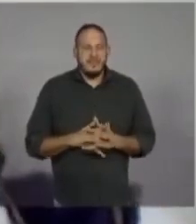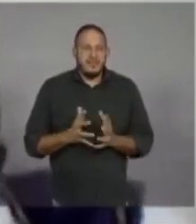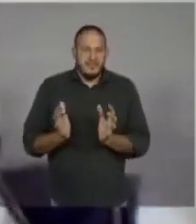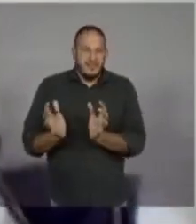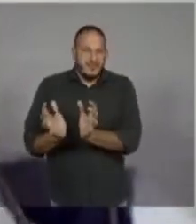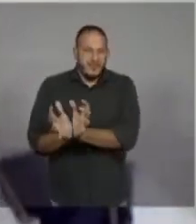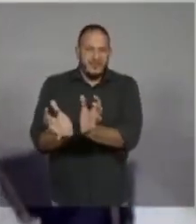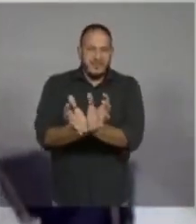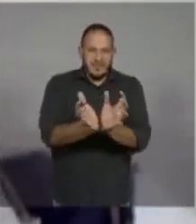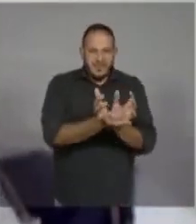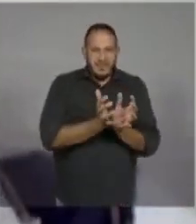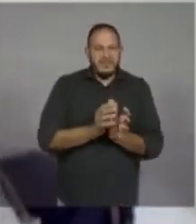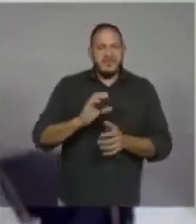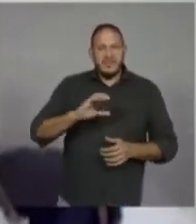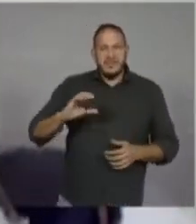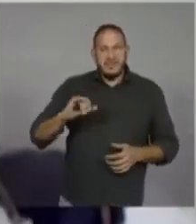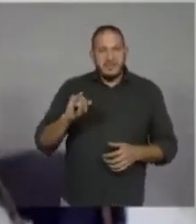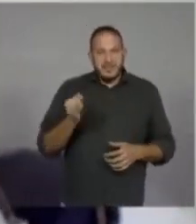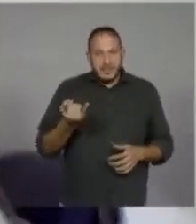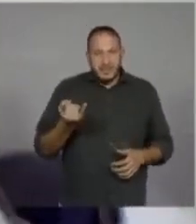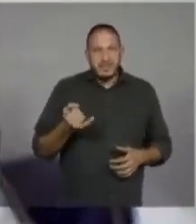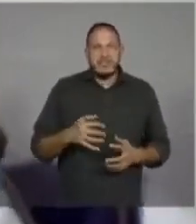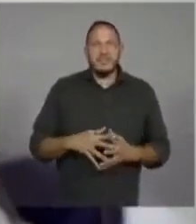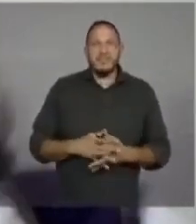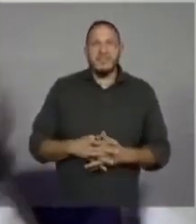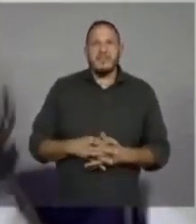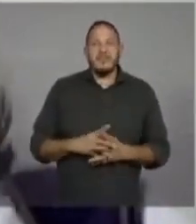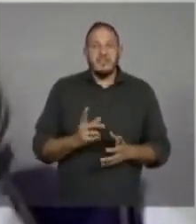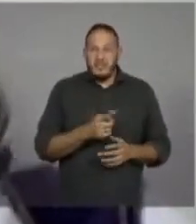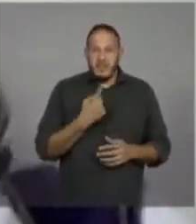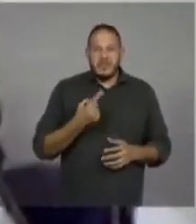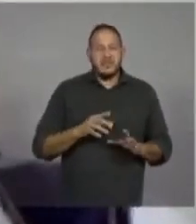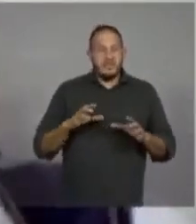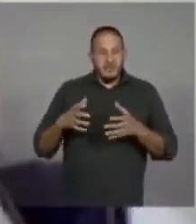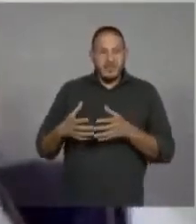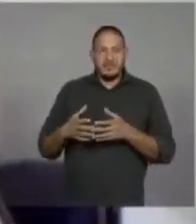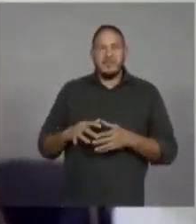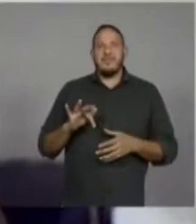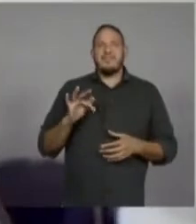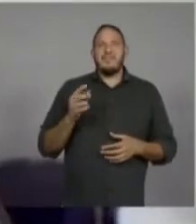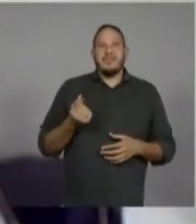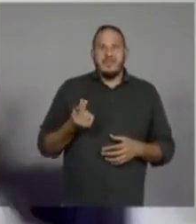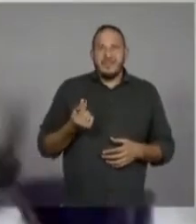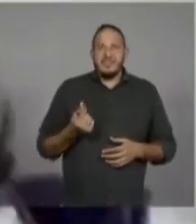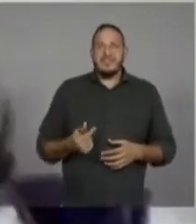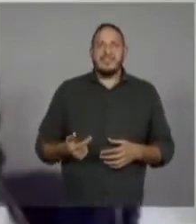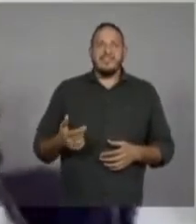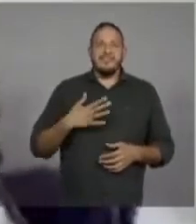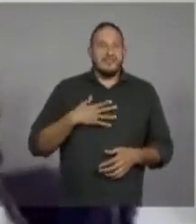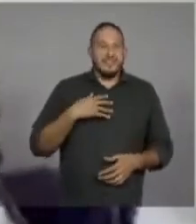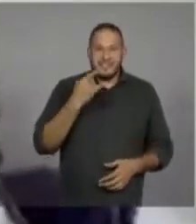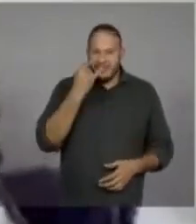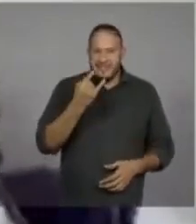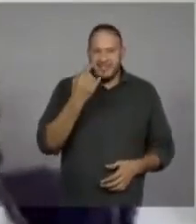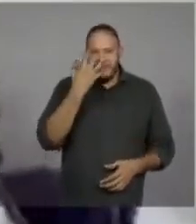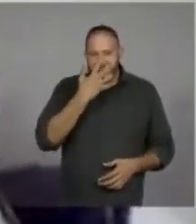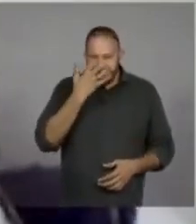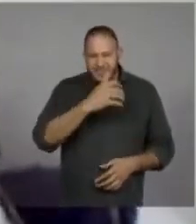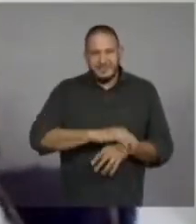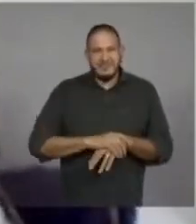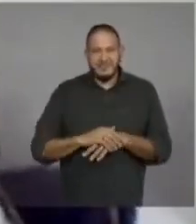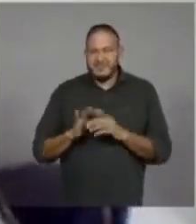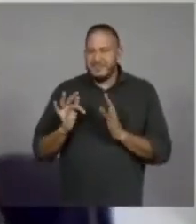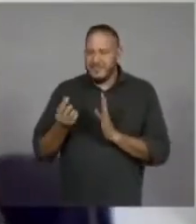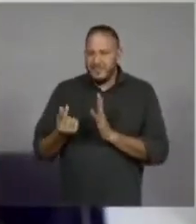comissões. Senti muita falta da comissão de finanças, que é minha paixão mais recente.